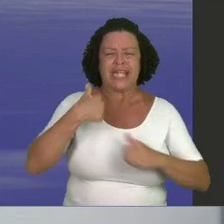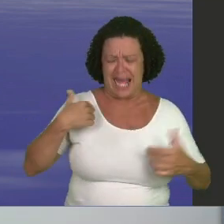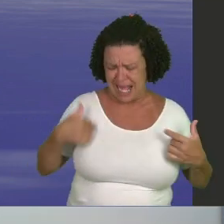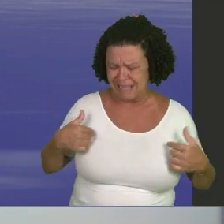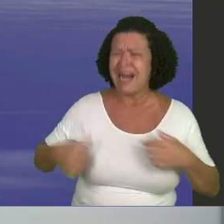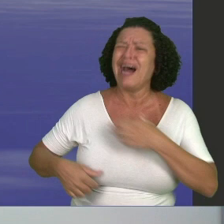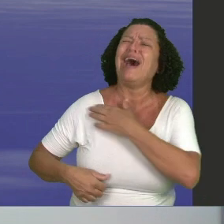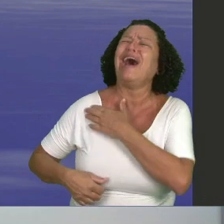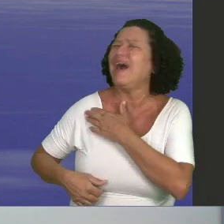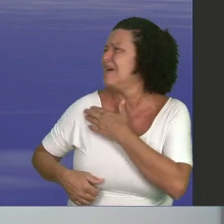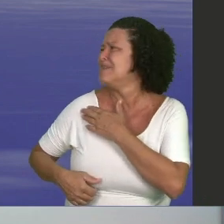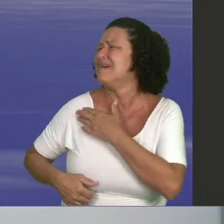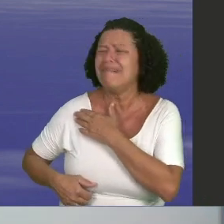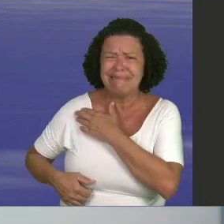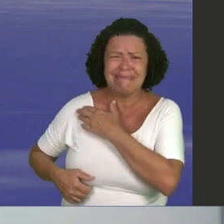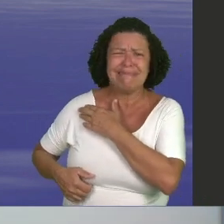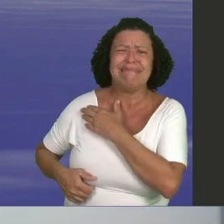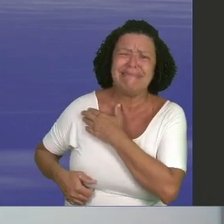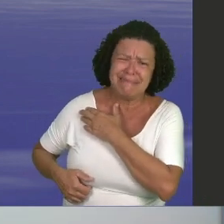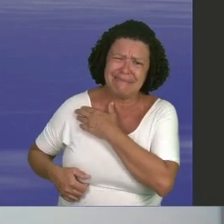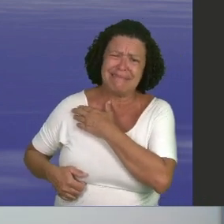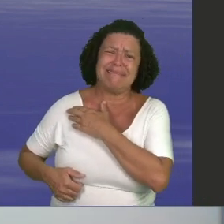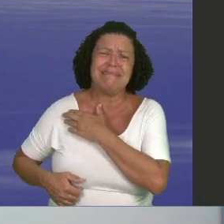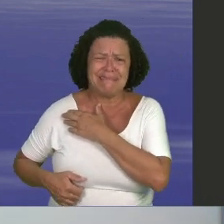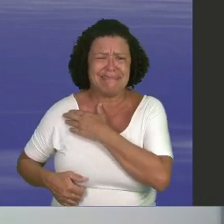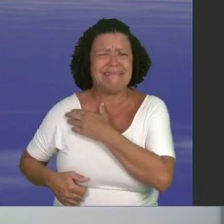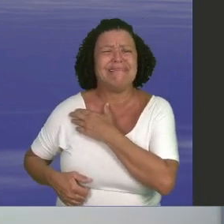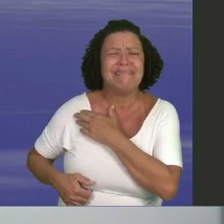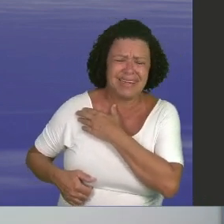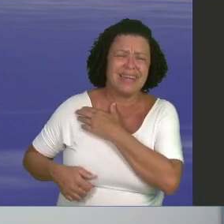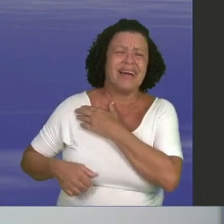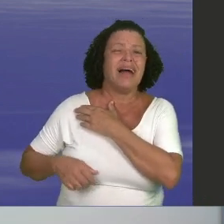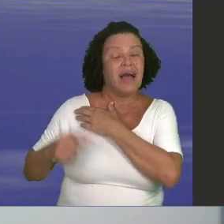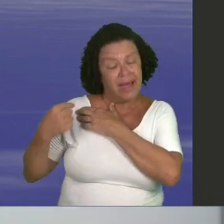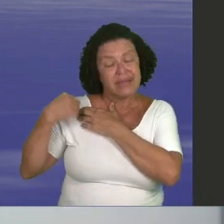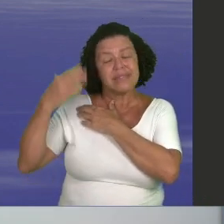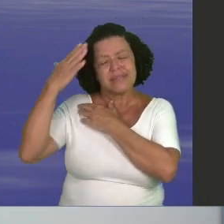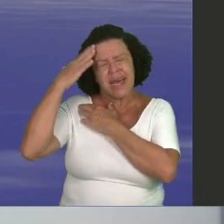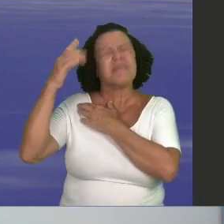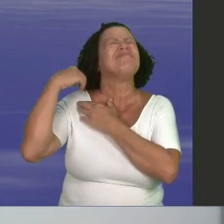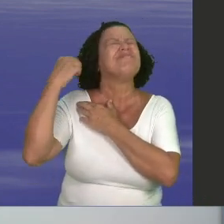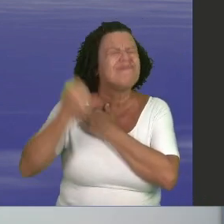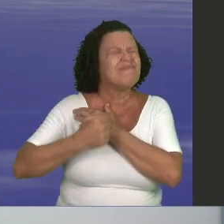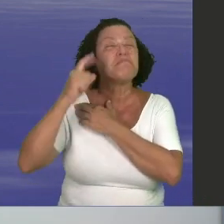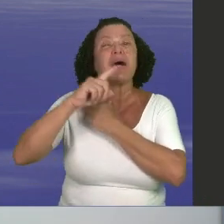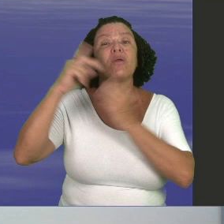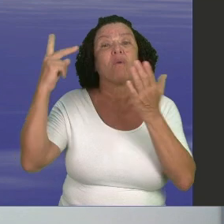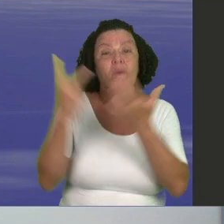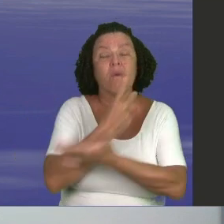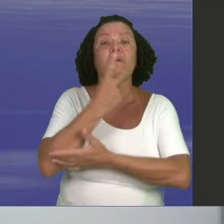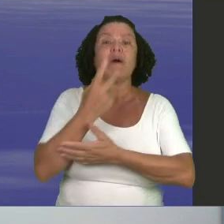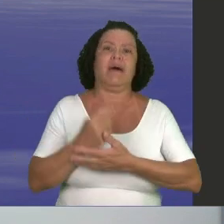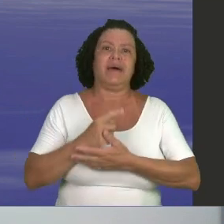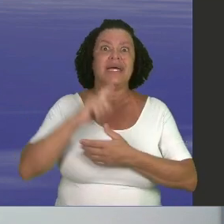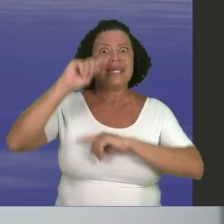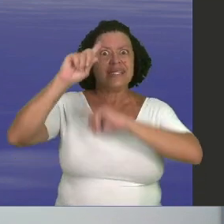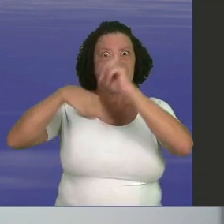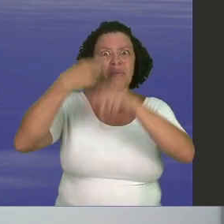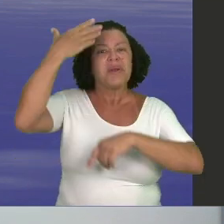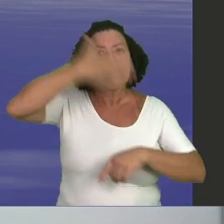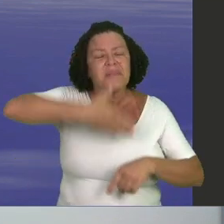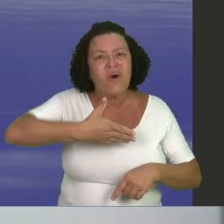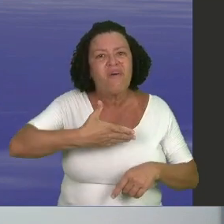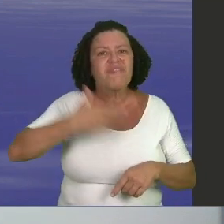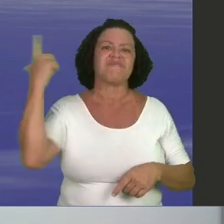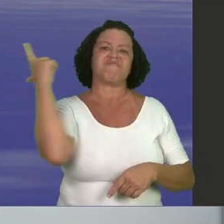uma perda. Ele pega aquela perda como aprendizagem para não errar de novo e na próxima prova